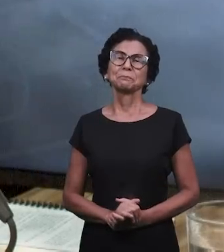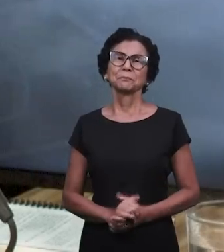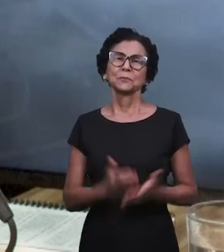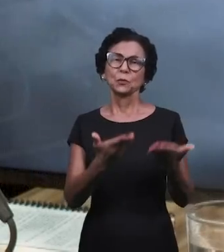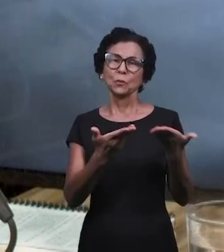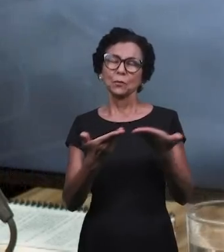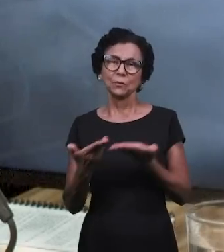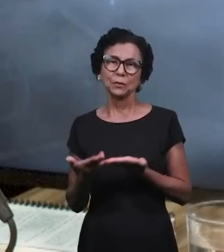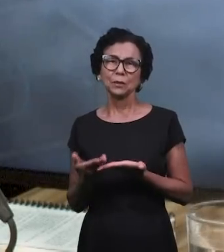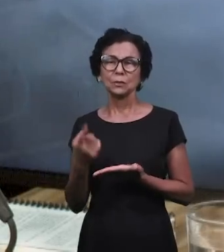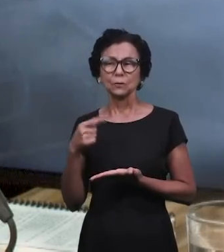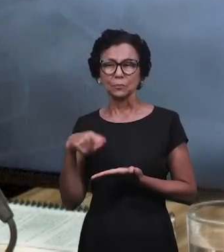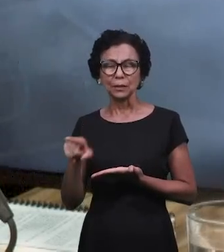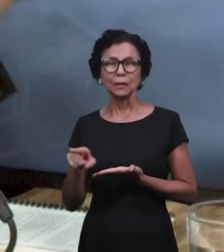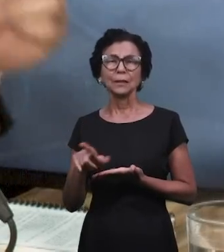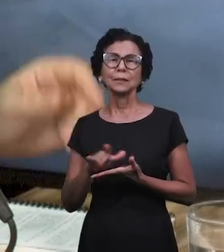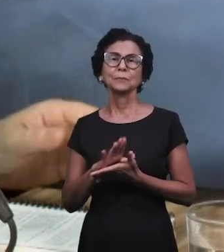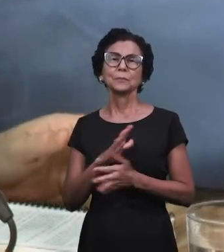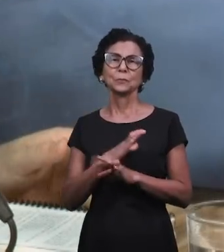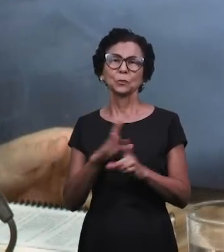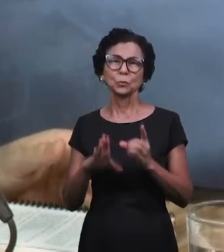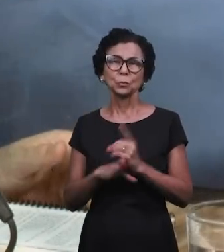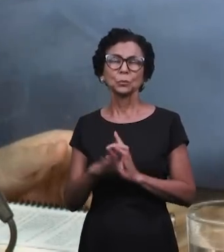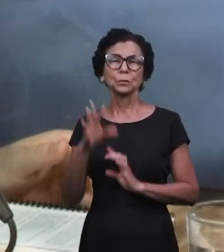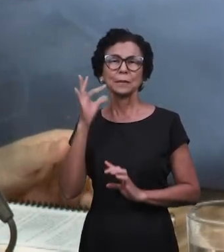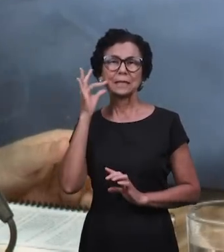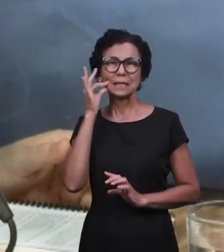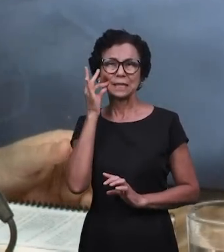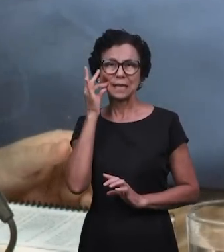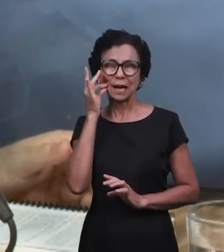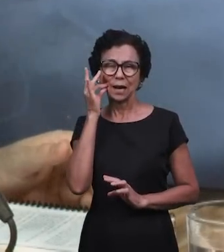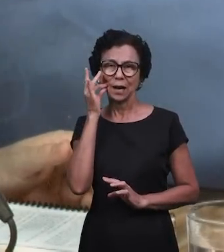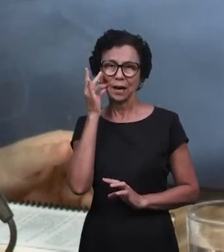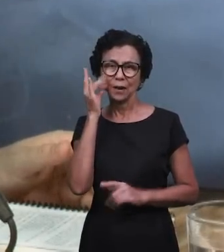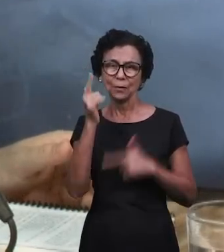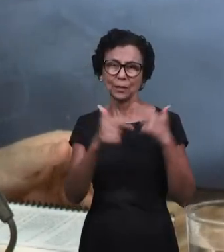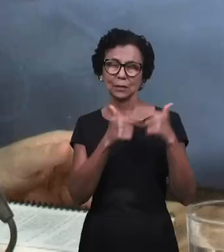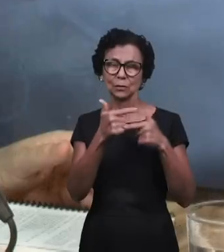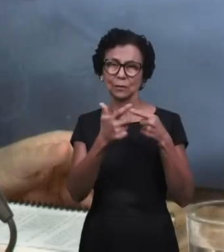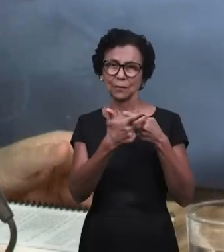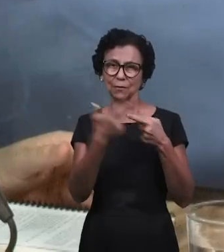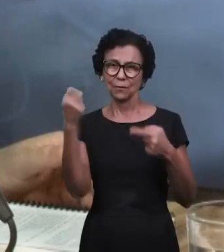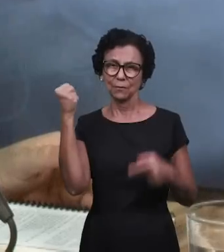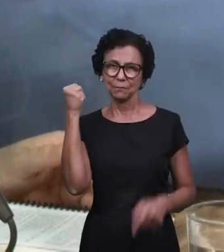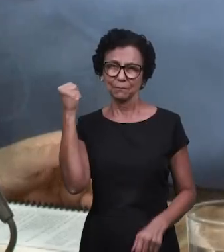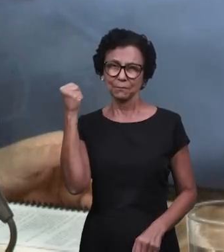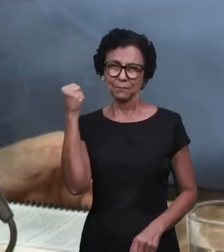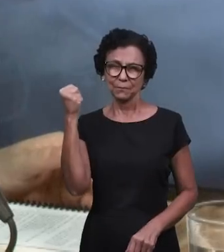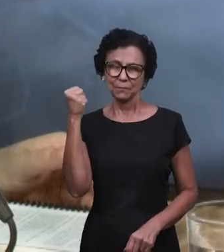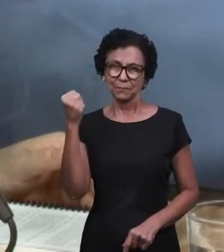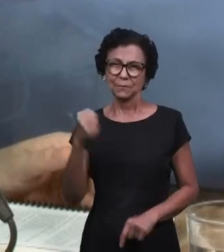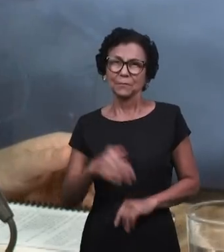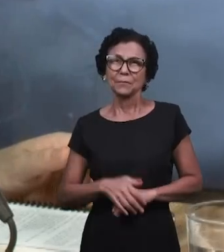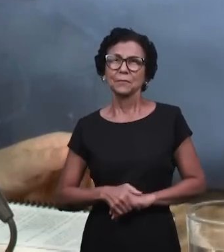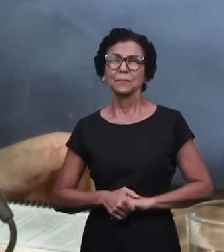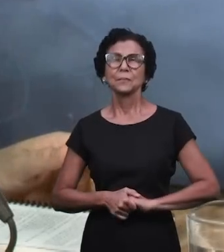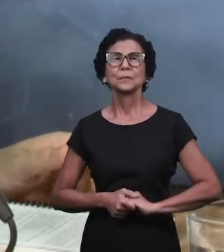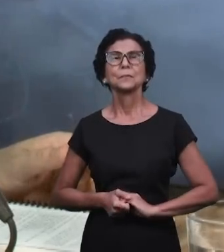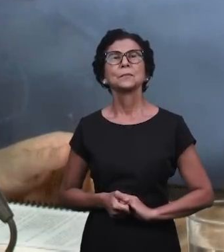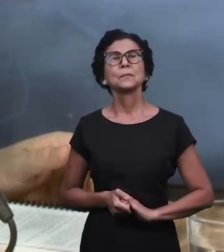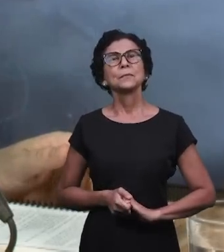no corpo e assim vencer as batalhas que estão diante de nós, não é isso? Exatamente. Bom,